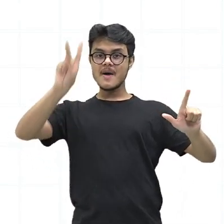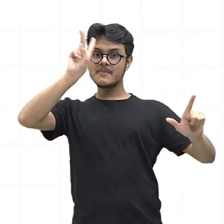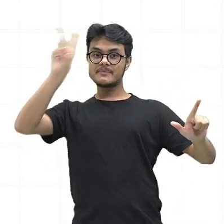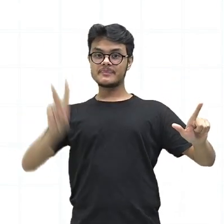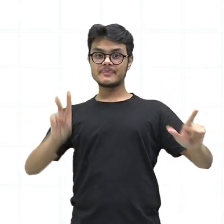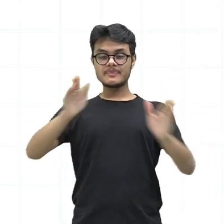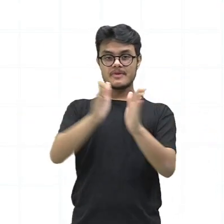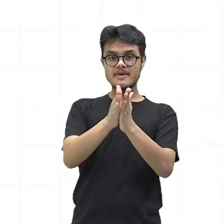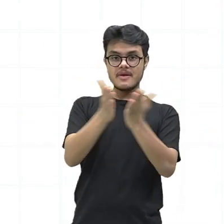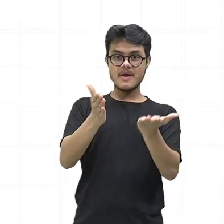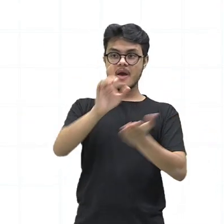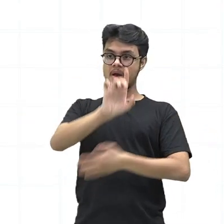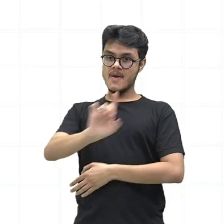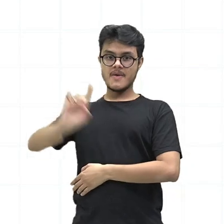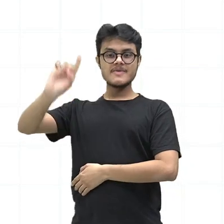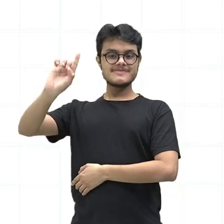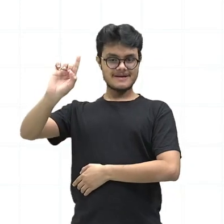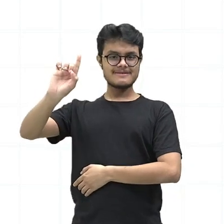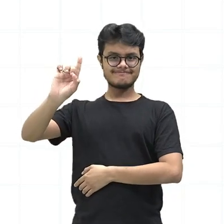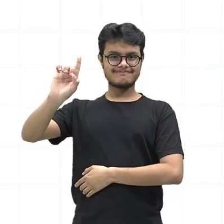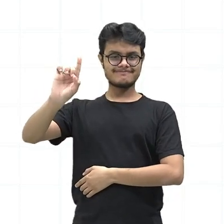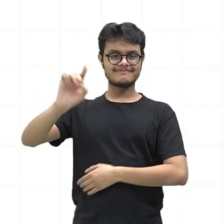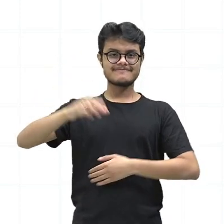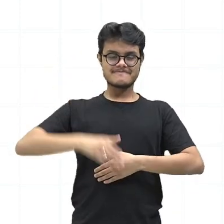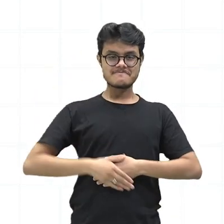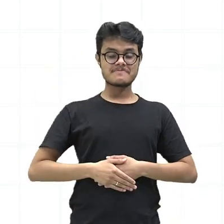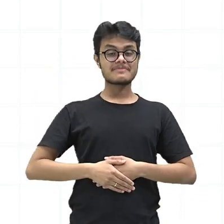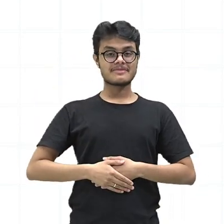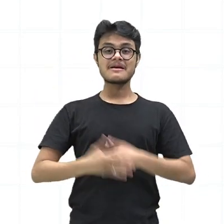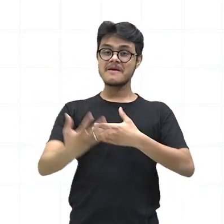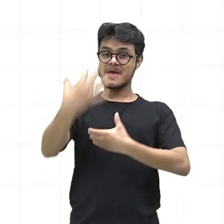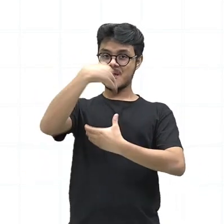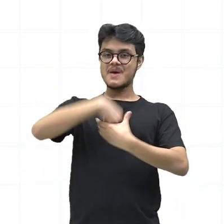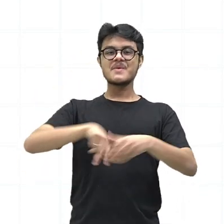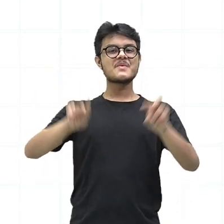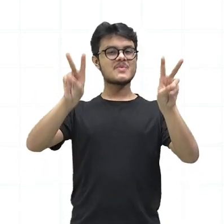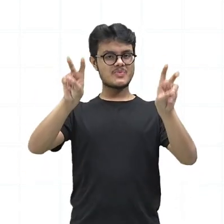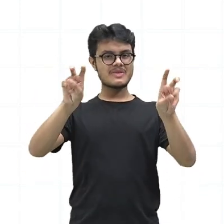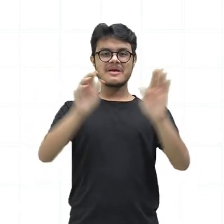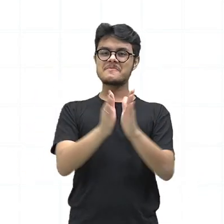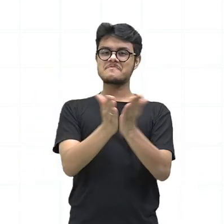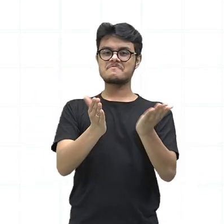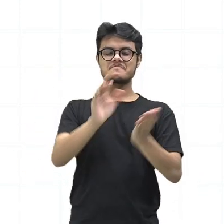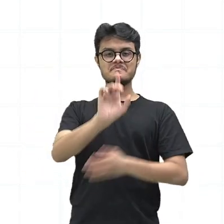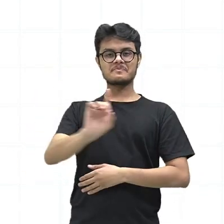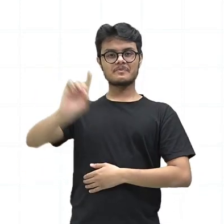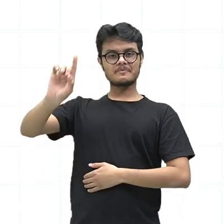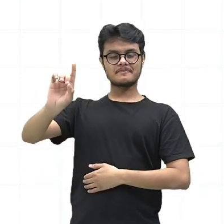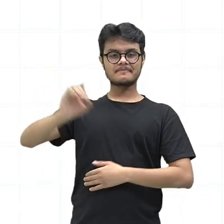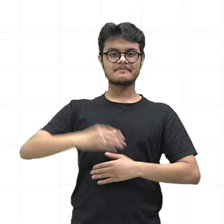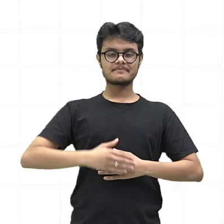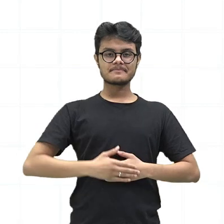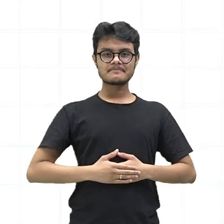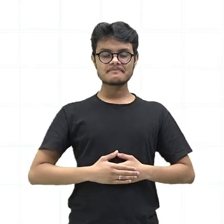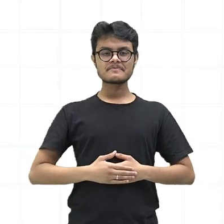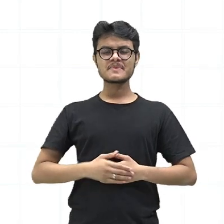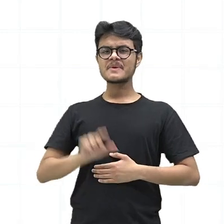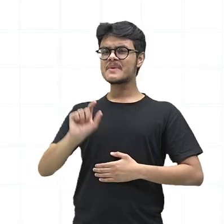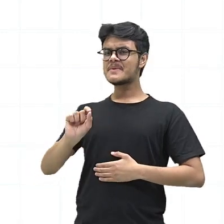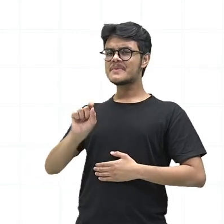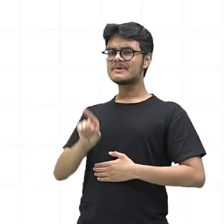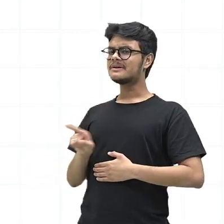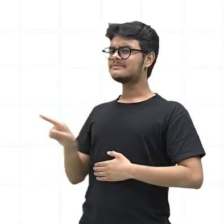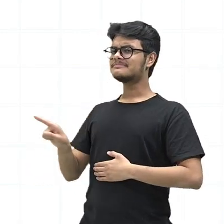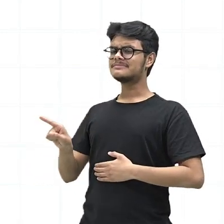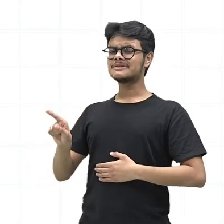das bodas de Caná. A gente já tem uma referência bíblica nessa obra. Nas quais, o que aconteceu ali nas bodas de